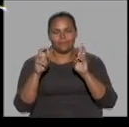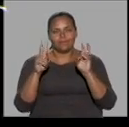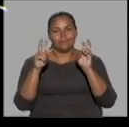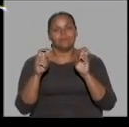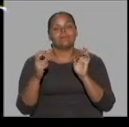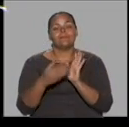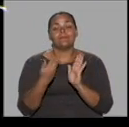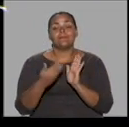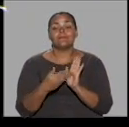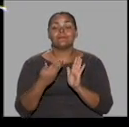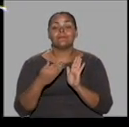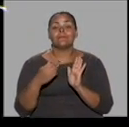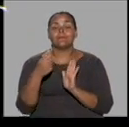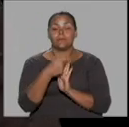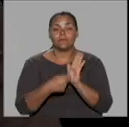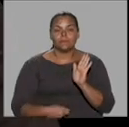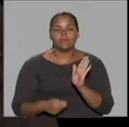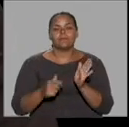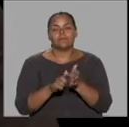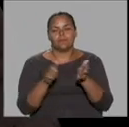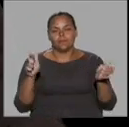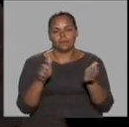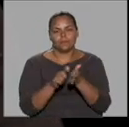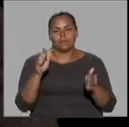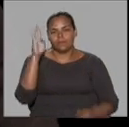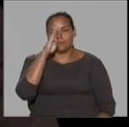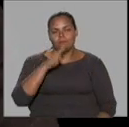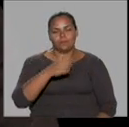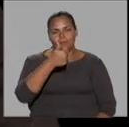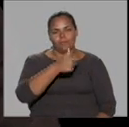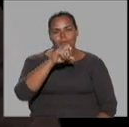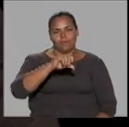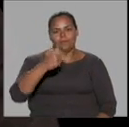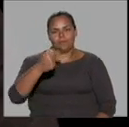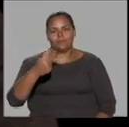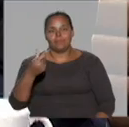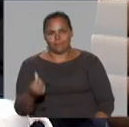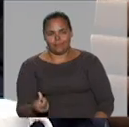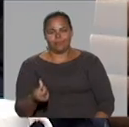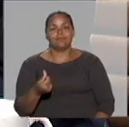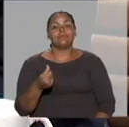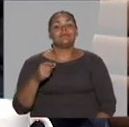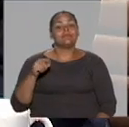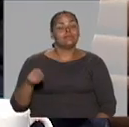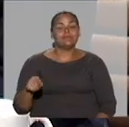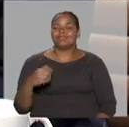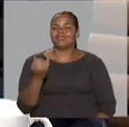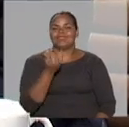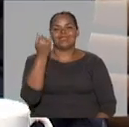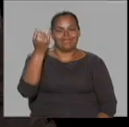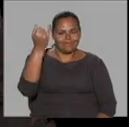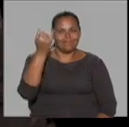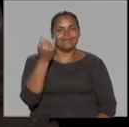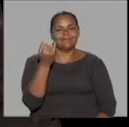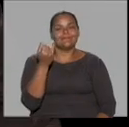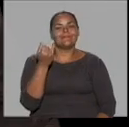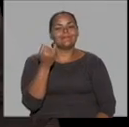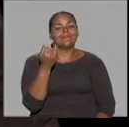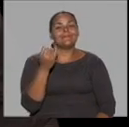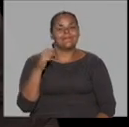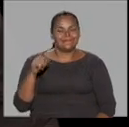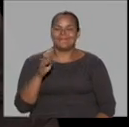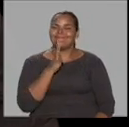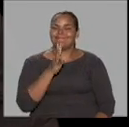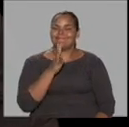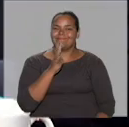livro. Uma matéria do Jornal do Brasil, de 1976. De Lena Frias. De Lena Frias, importantíssima, né? Que